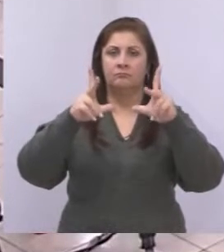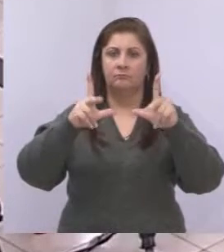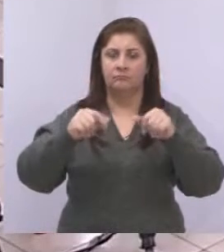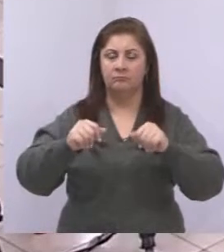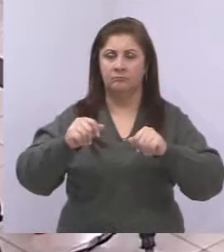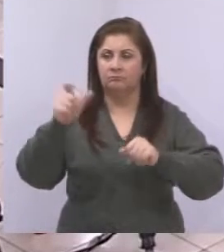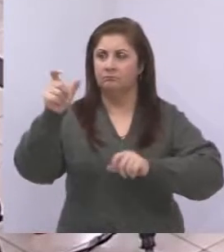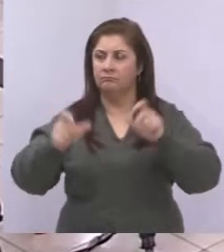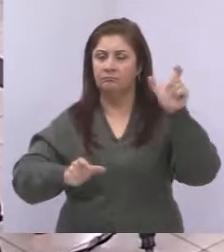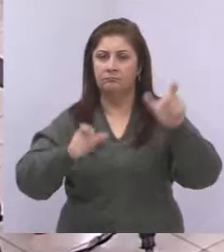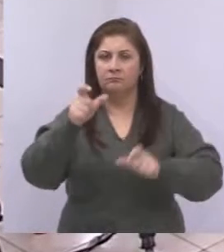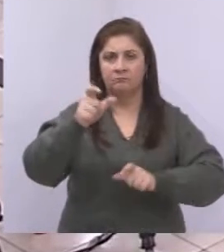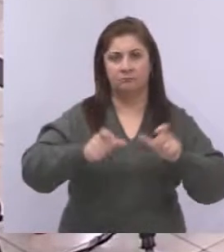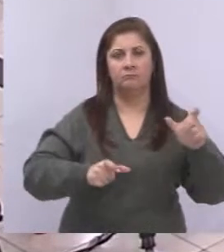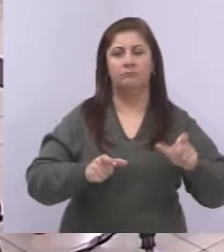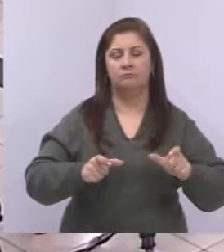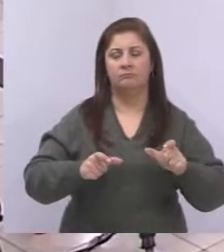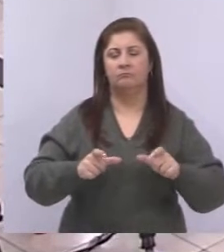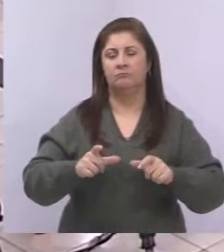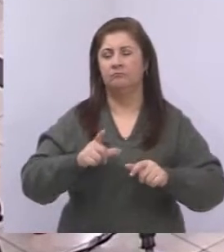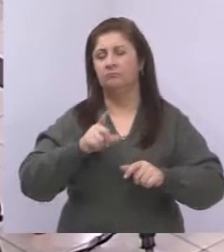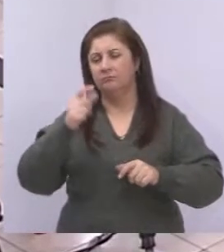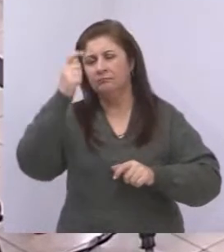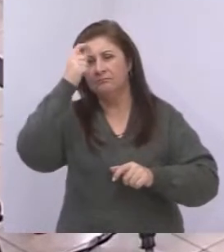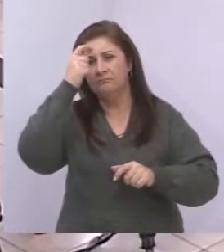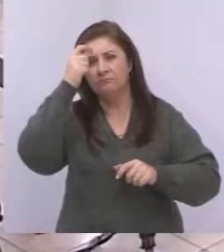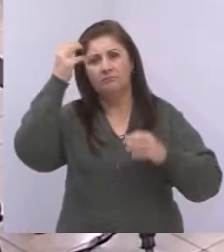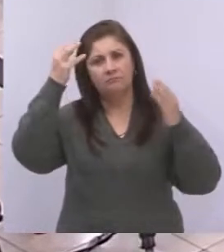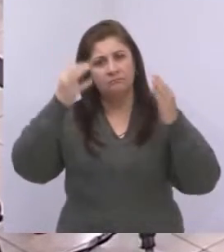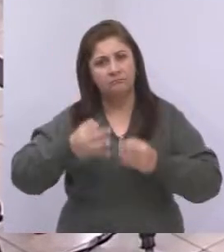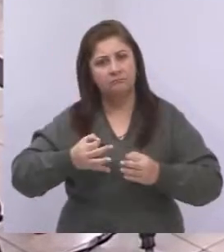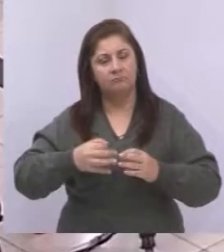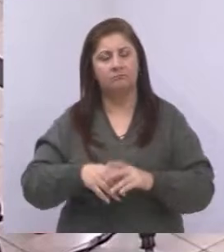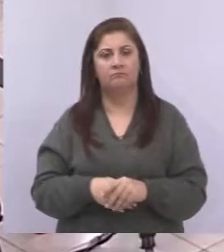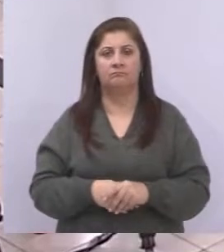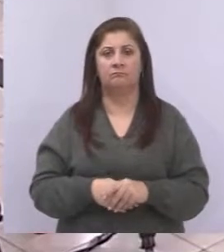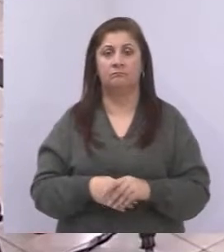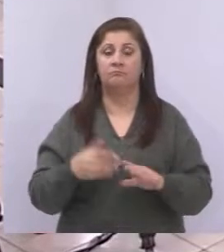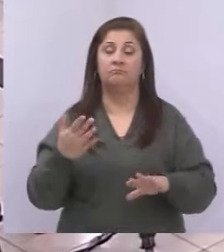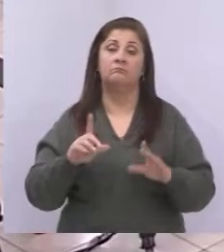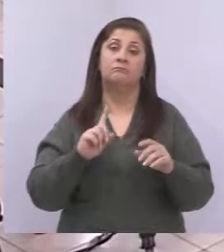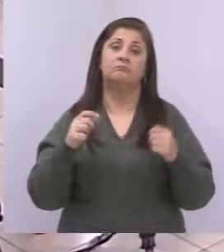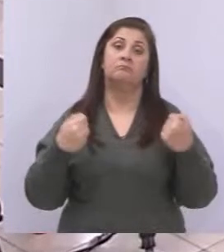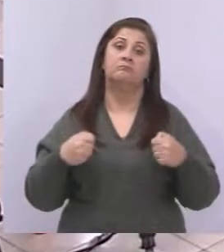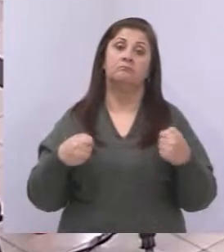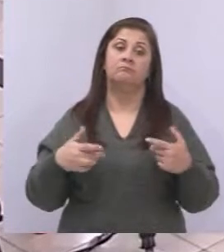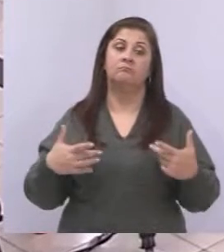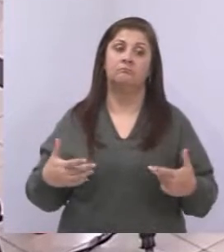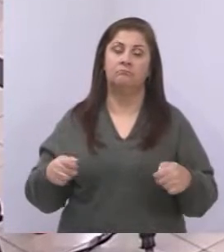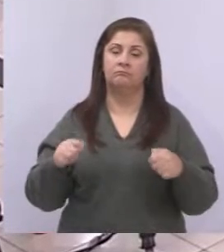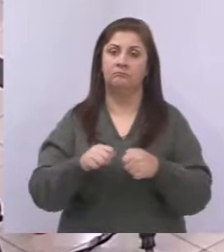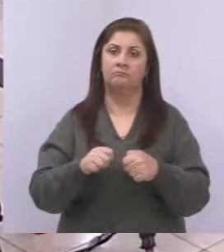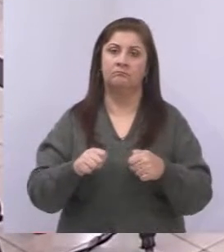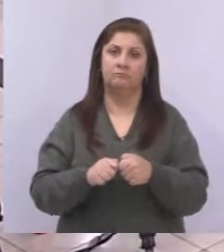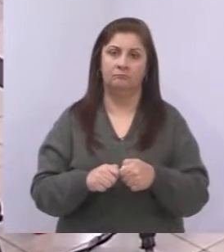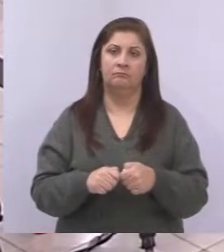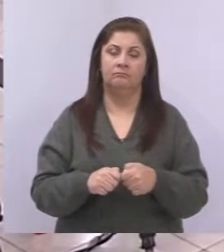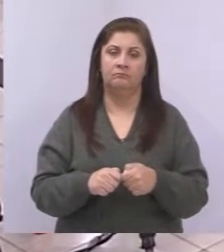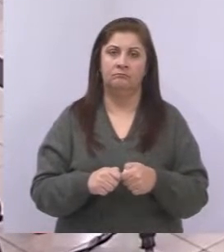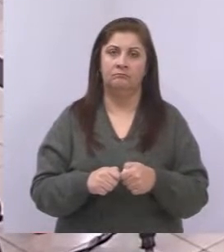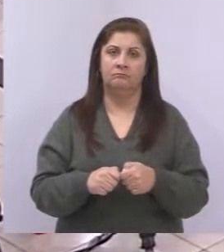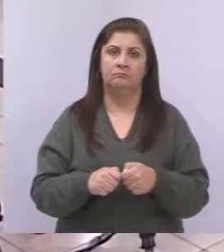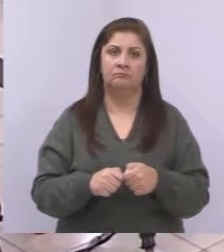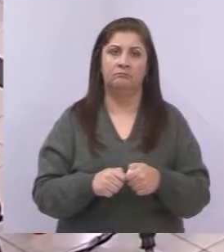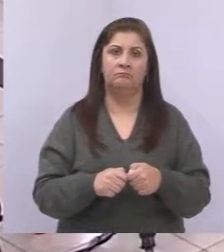Se todas as pessoas tivessem coerência, talvez não precisássemos fazer